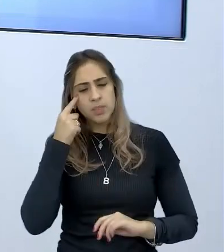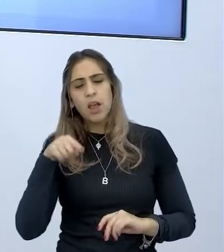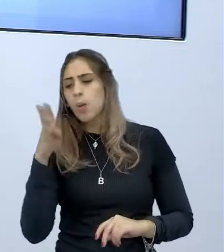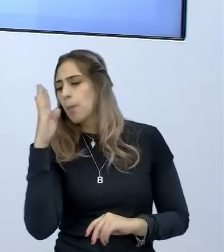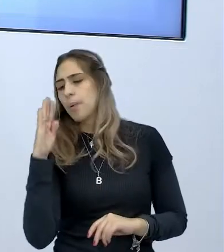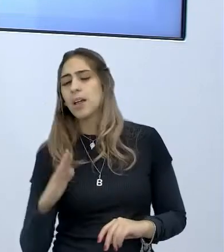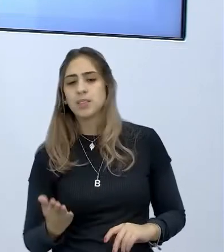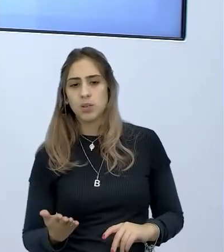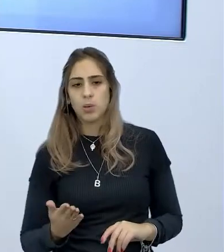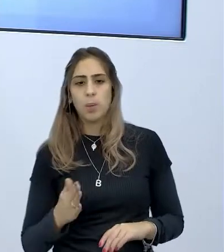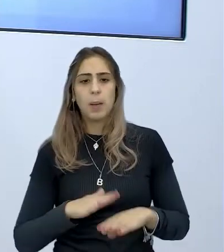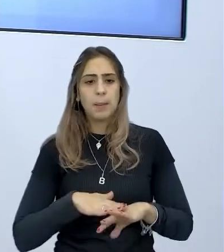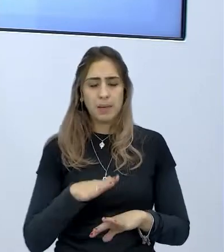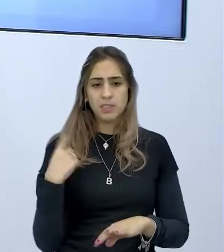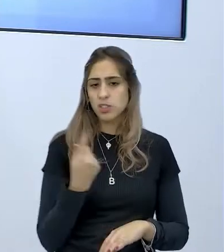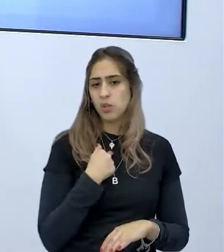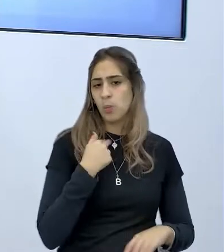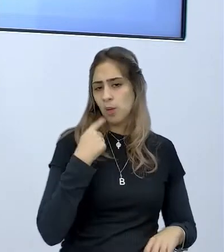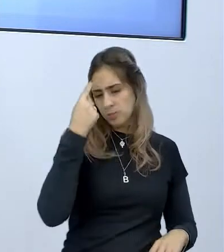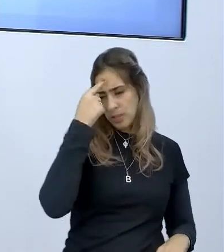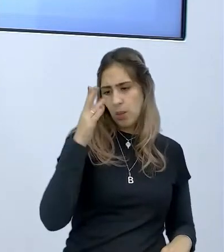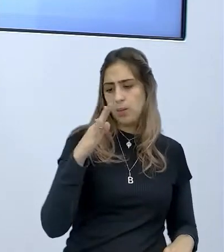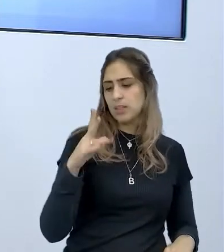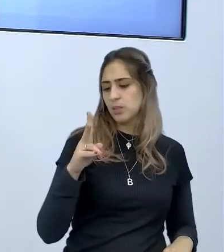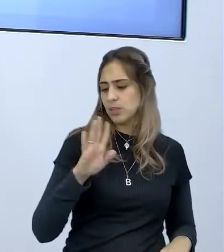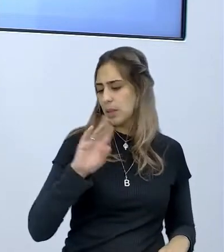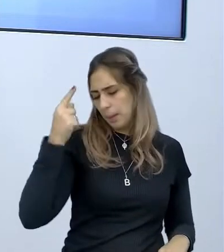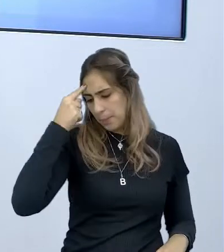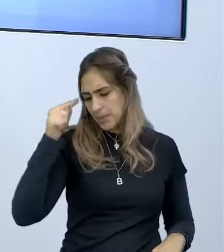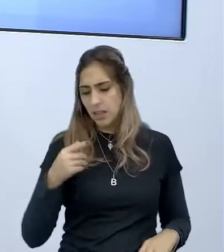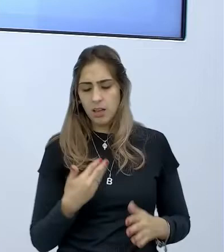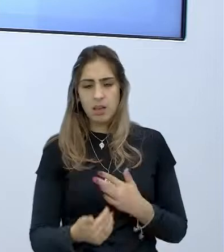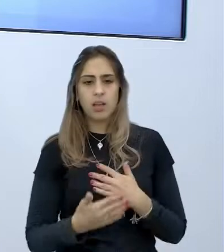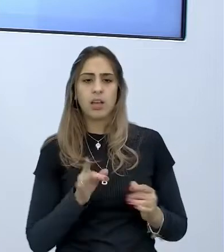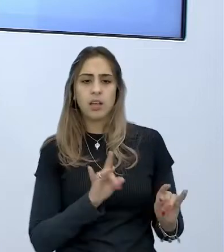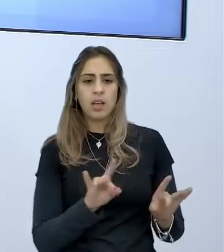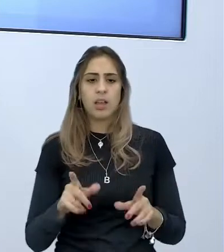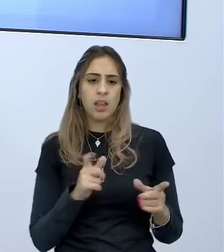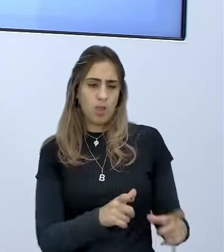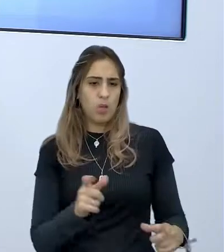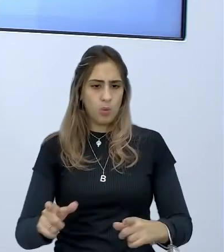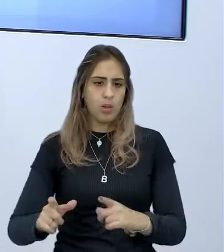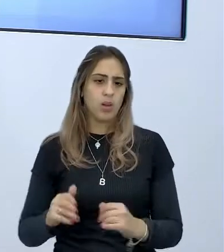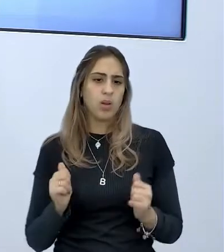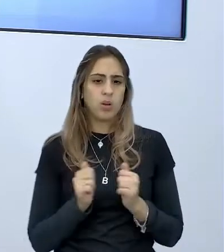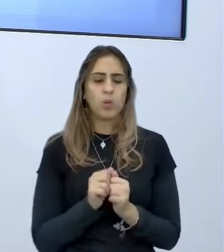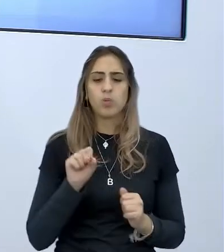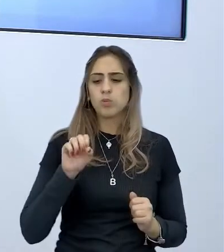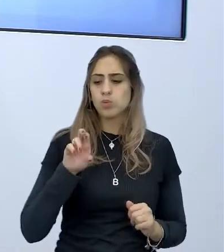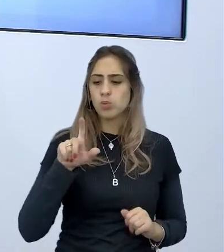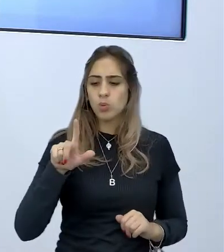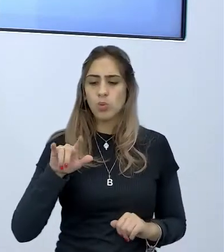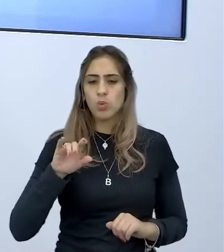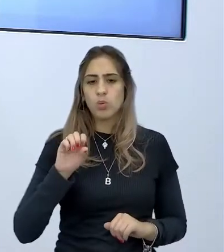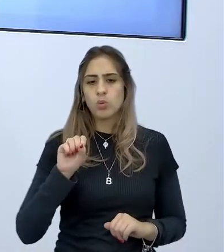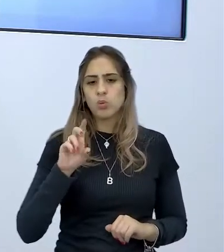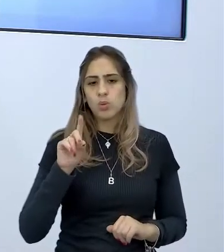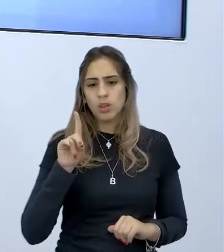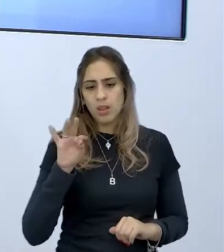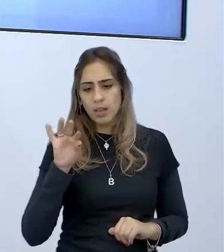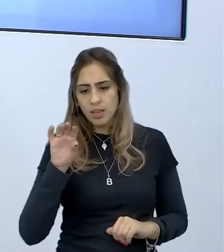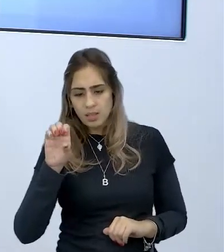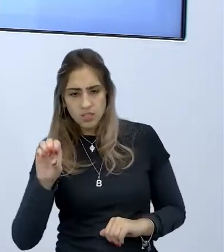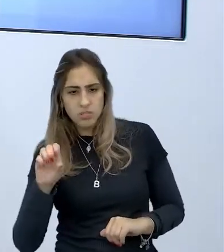Brasil. Mas a gente não pode pensar no Brasil sem pensar que cada, por exemplo, região, como Sul, Sudeste, Norte, Nordeste e